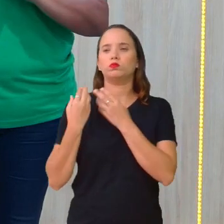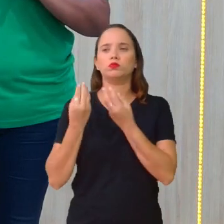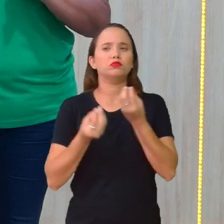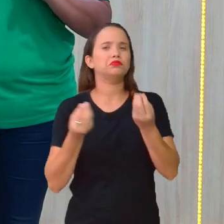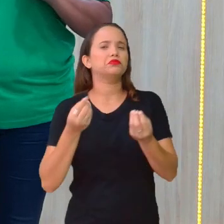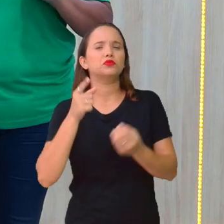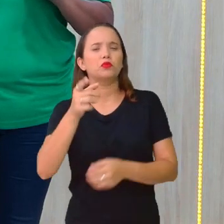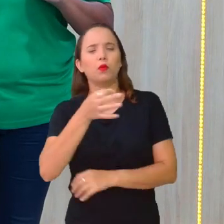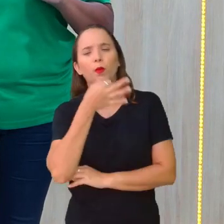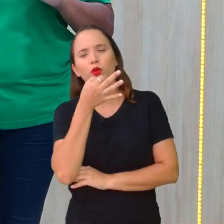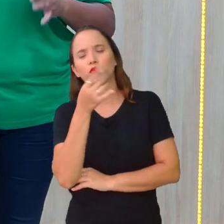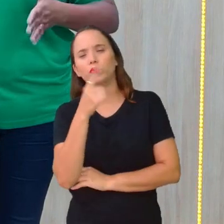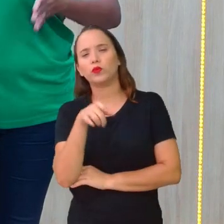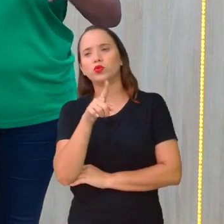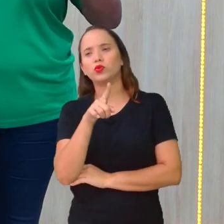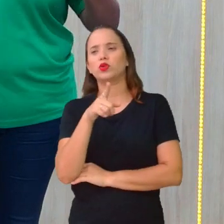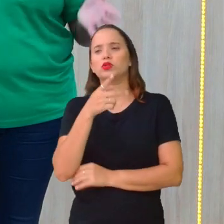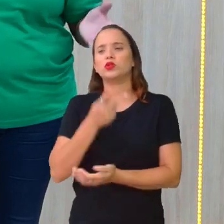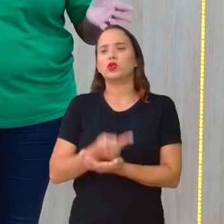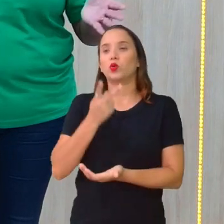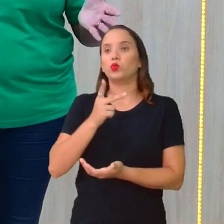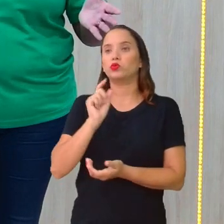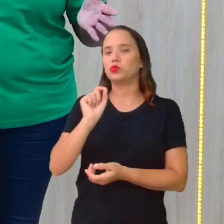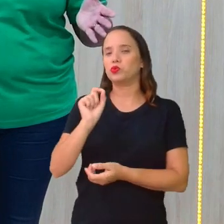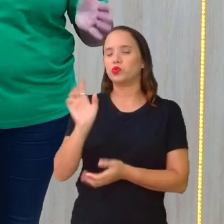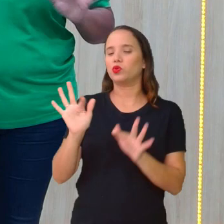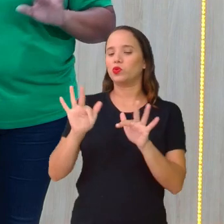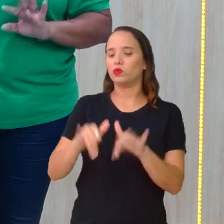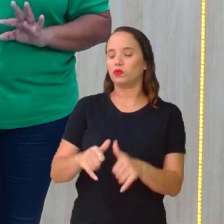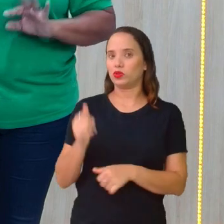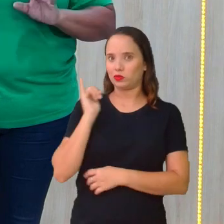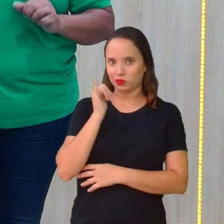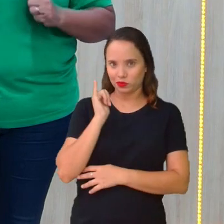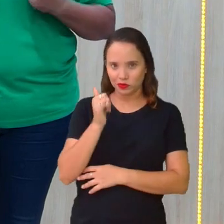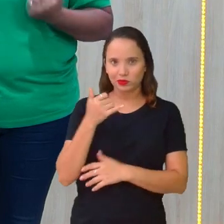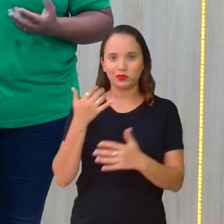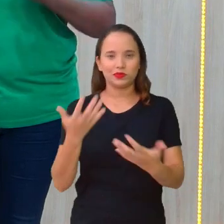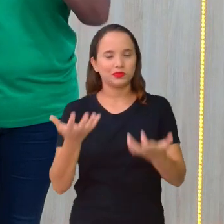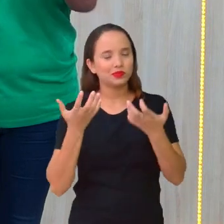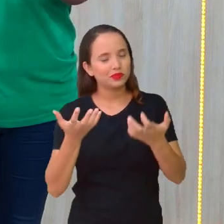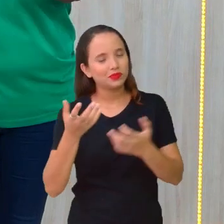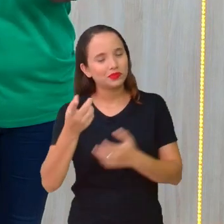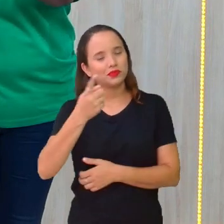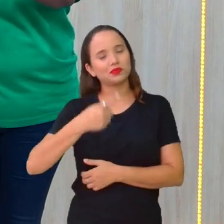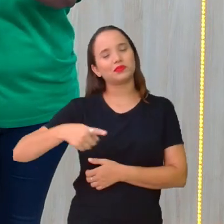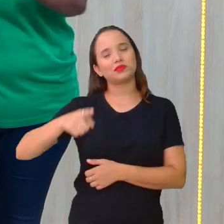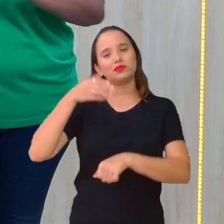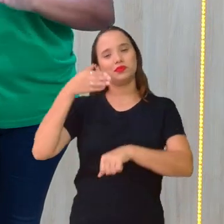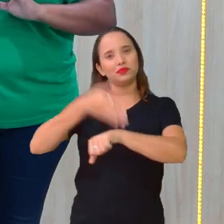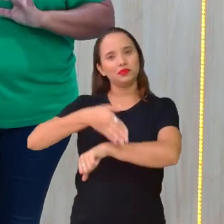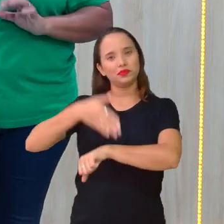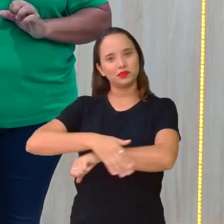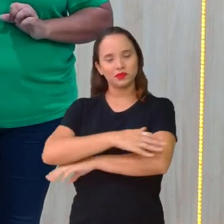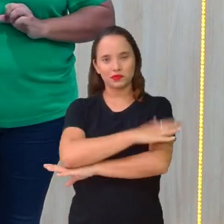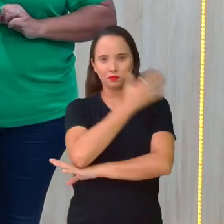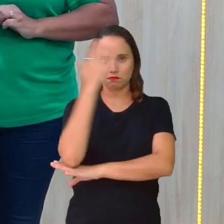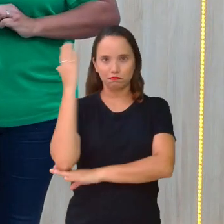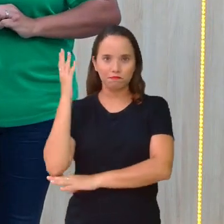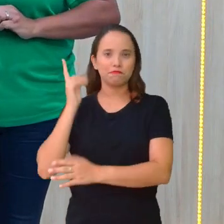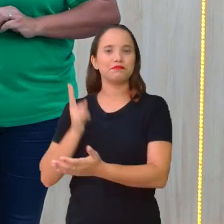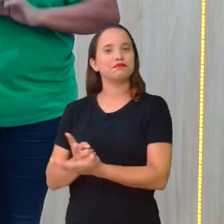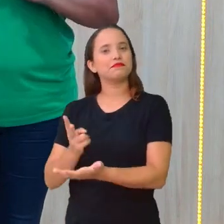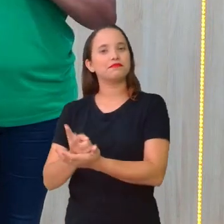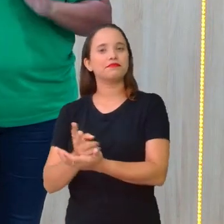vai acontecer no final dessa história? Eu vou deixar aí para vocês acessarem e continuarem